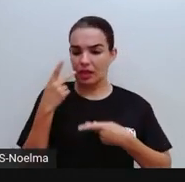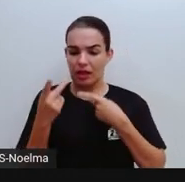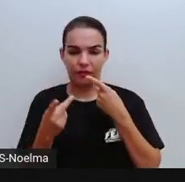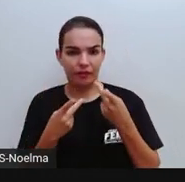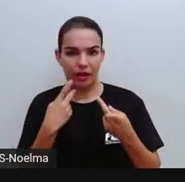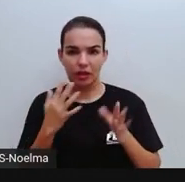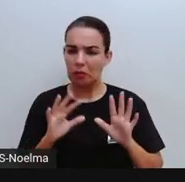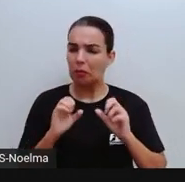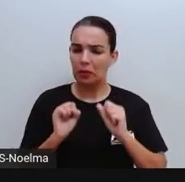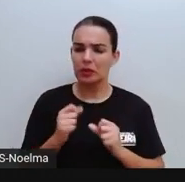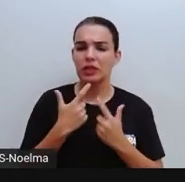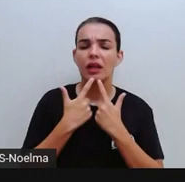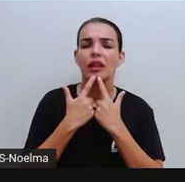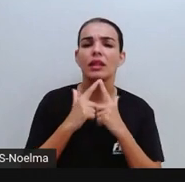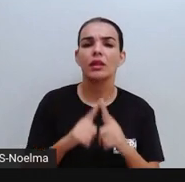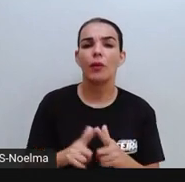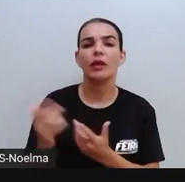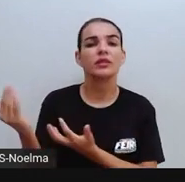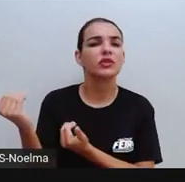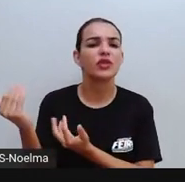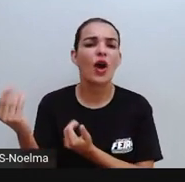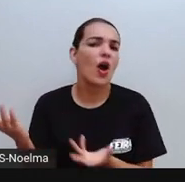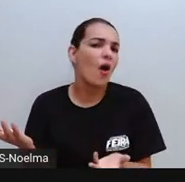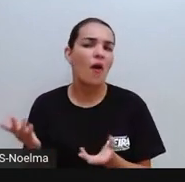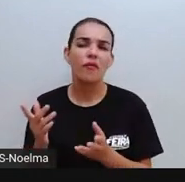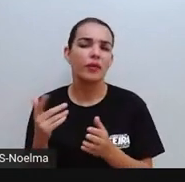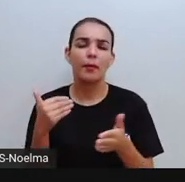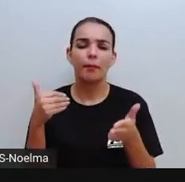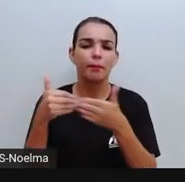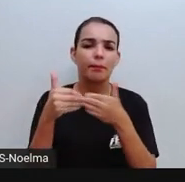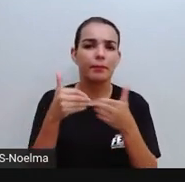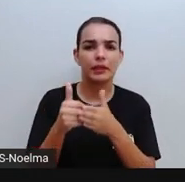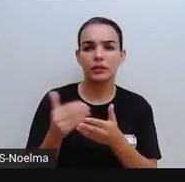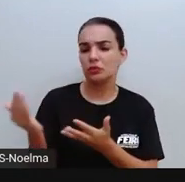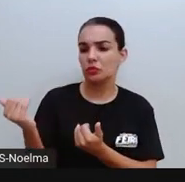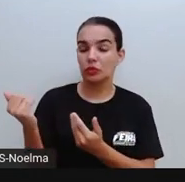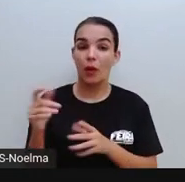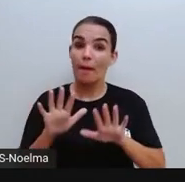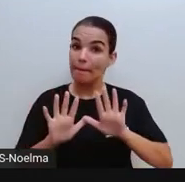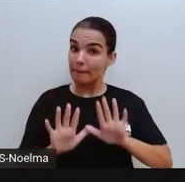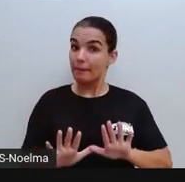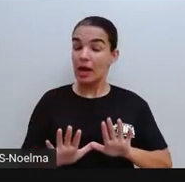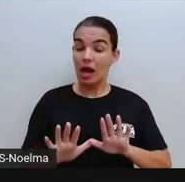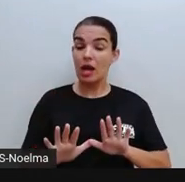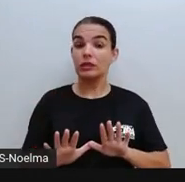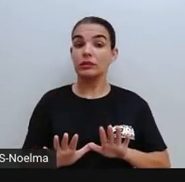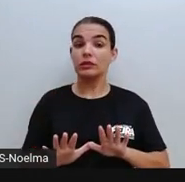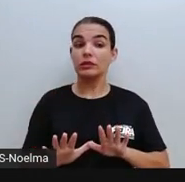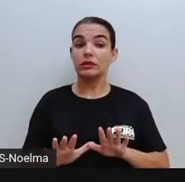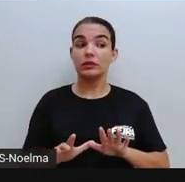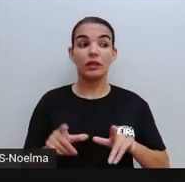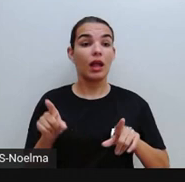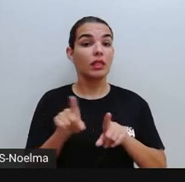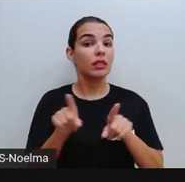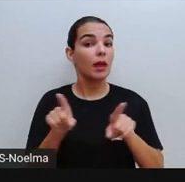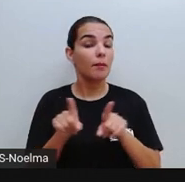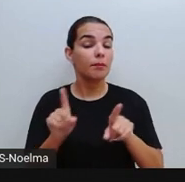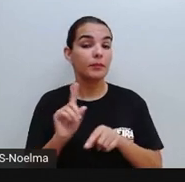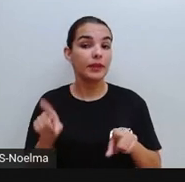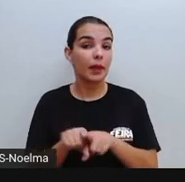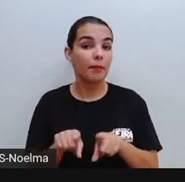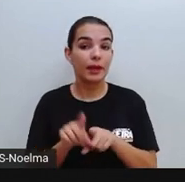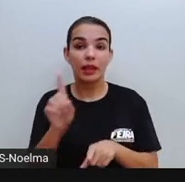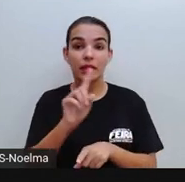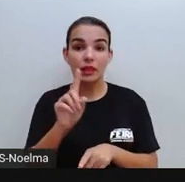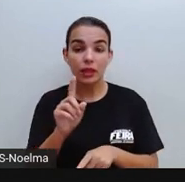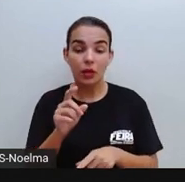uma linguagem mais né mais jovem próxima próximo aí dos Jovens no entanto ela não deixa aí